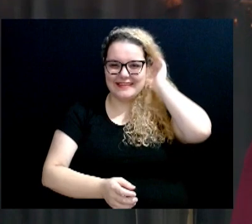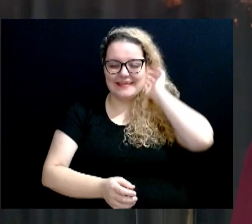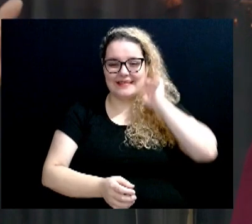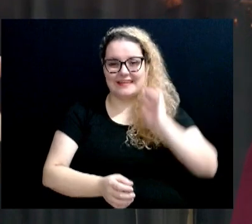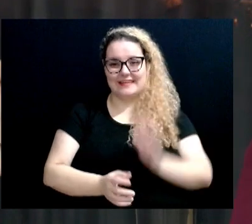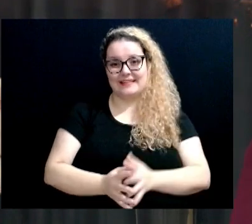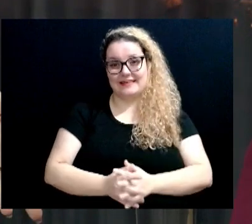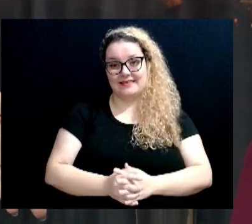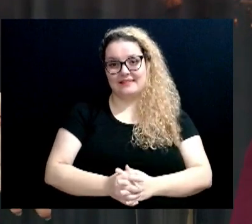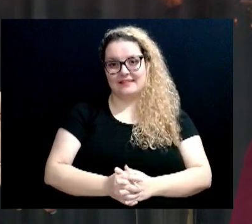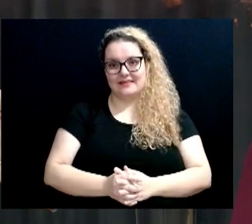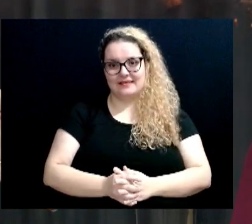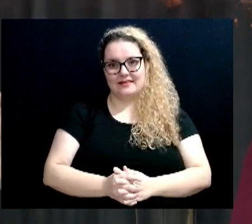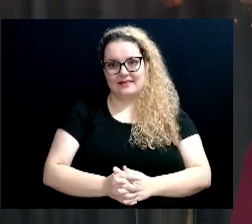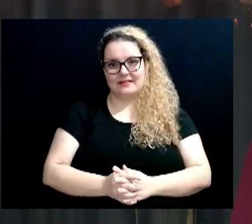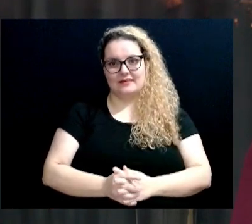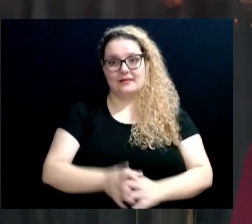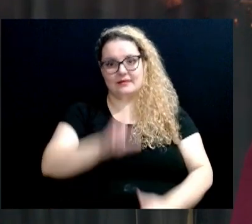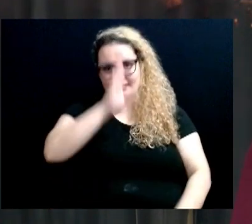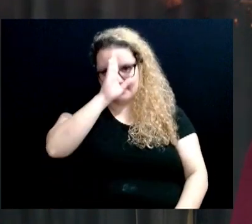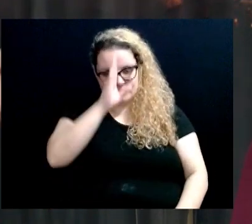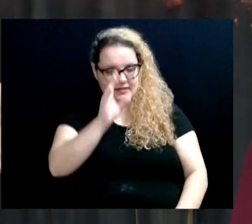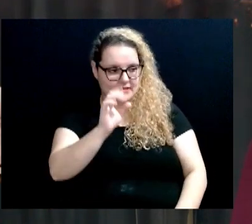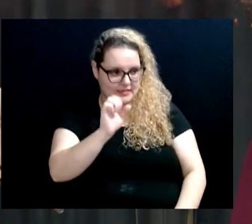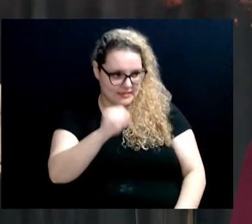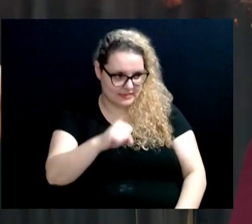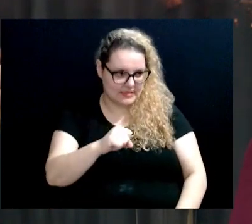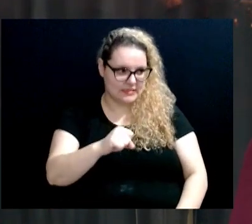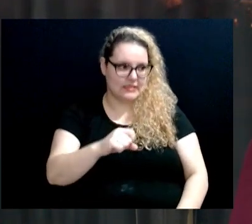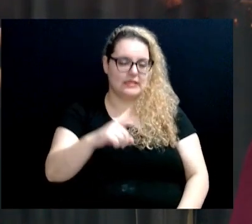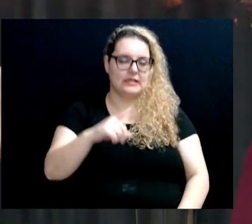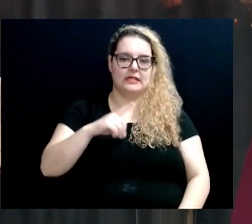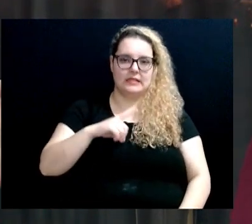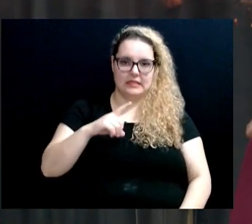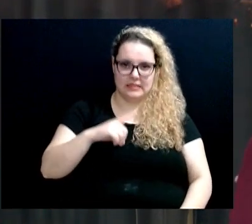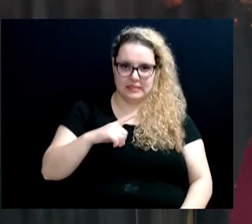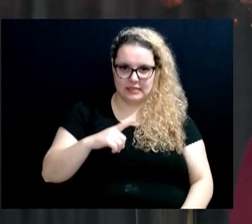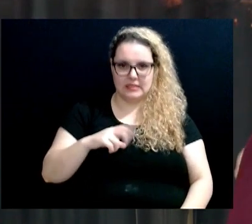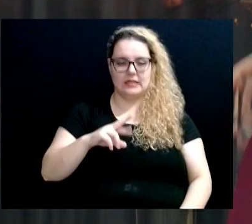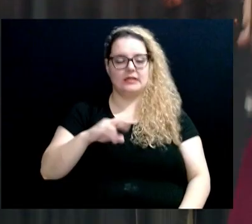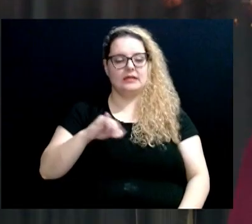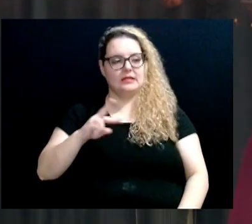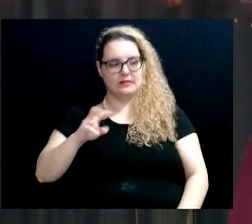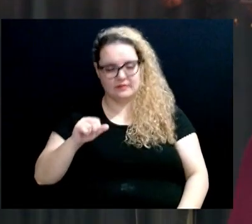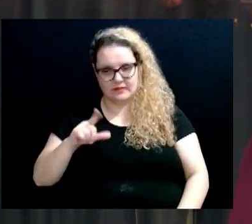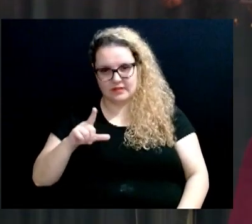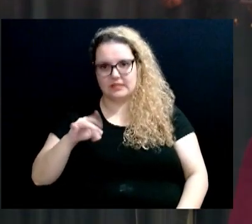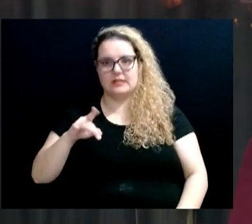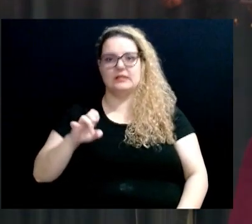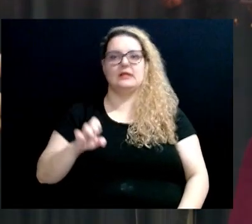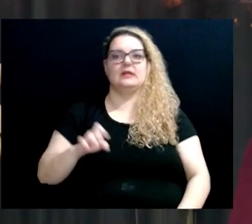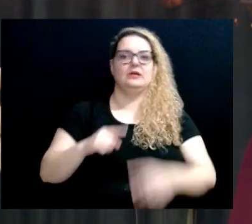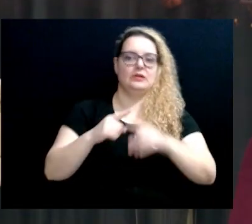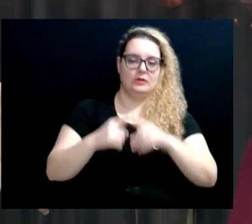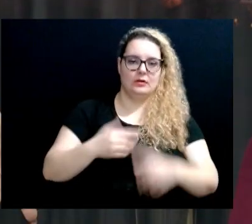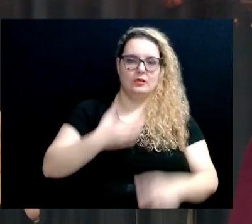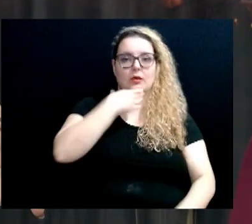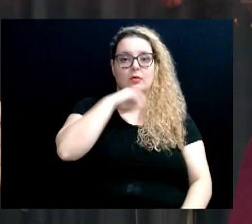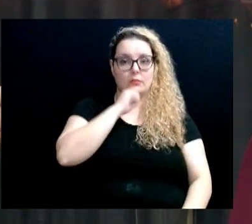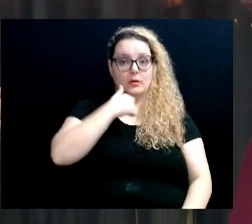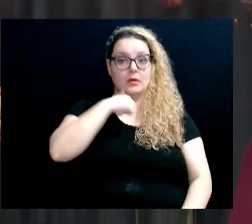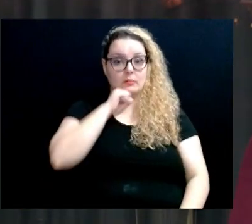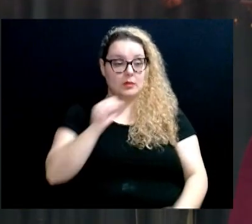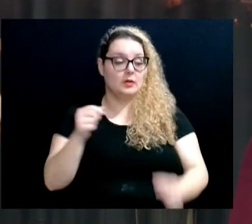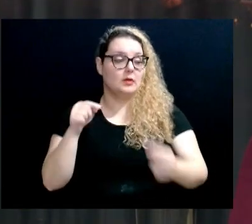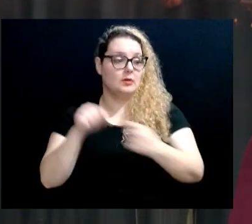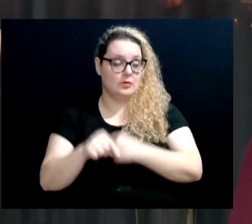Sendo bem direta, sim, né? Existe rivalidade e competição entre pais e filhos. Apesar da gente ter uma crença